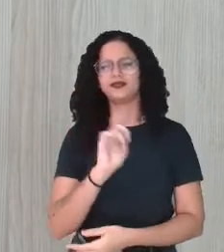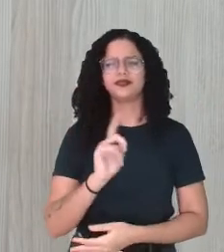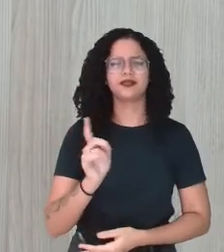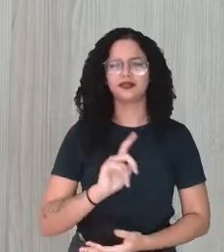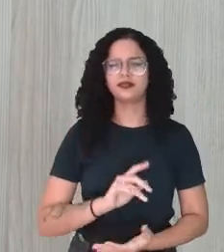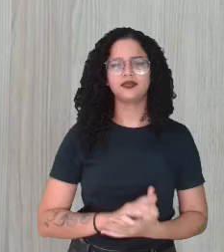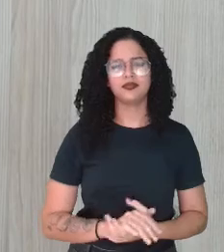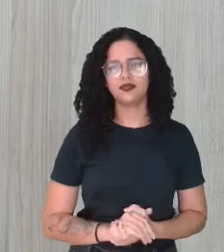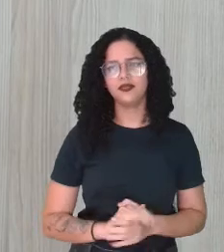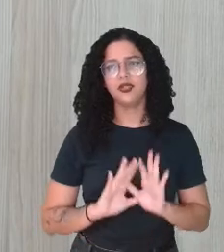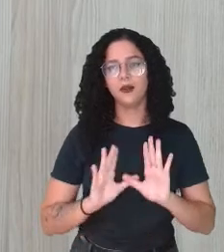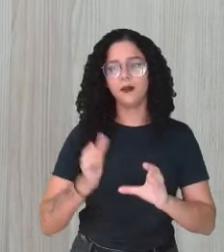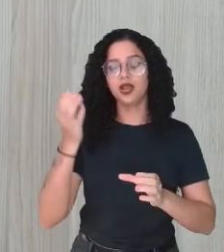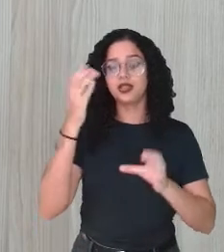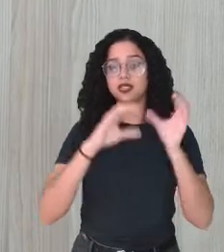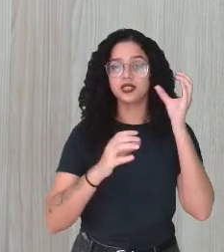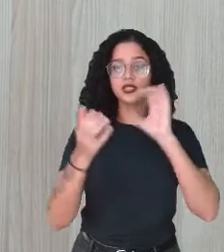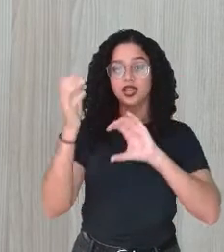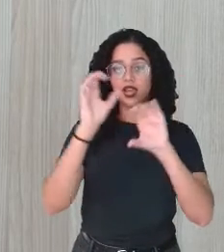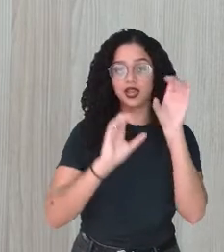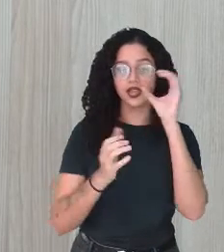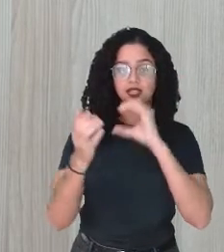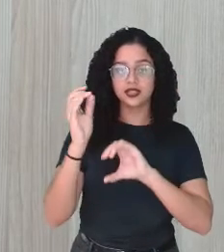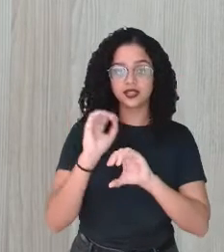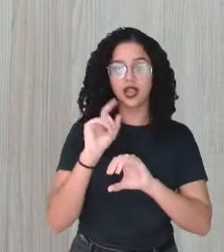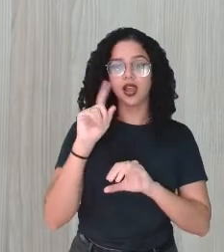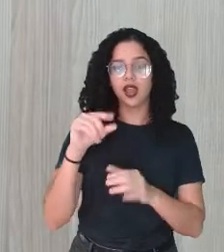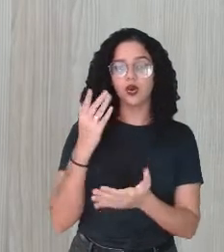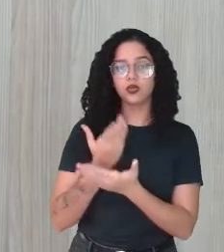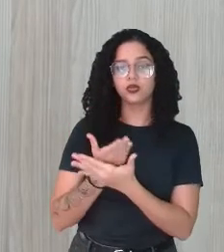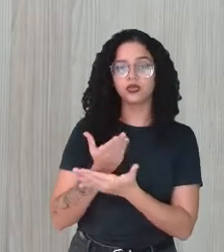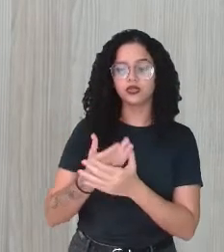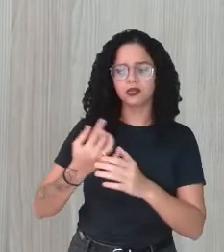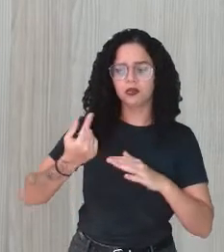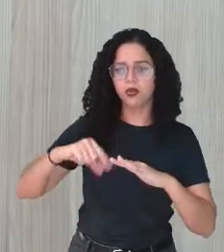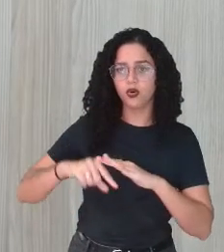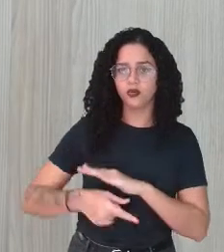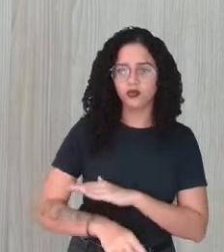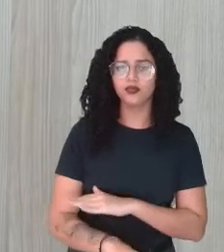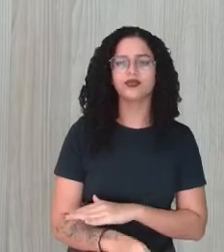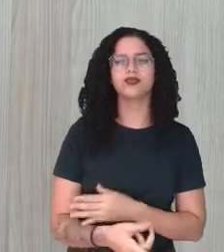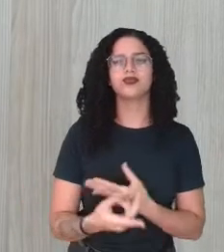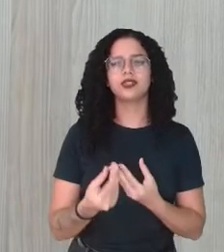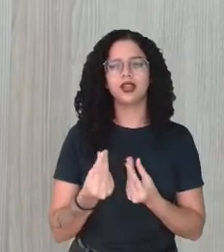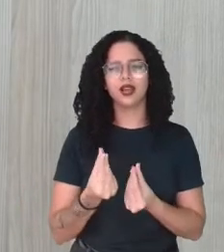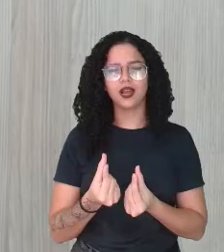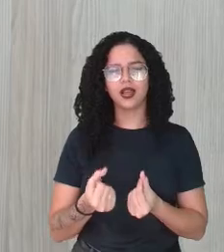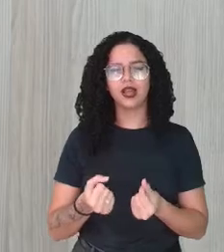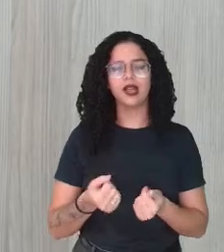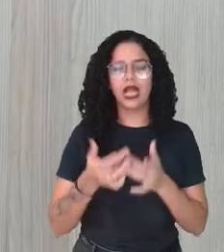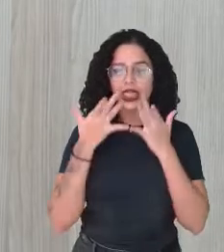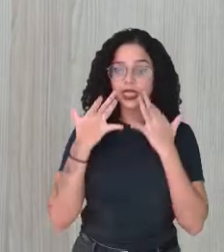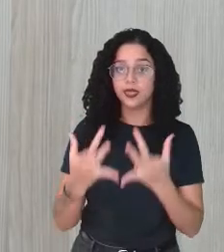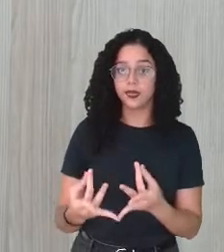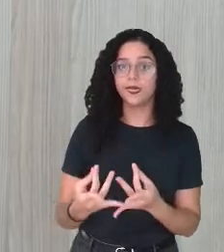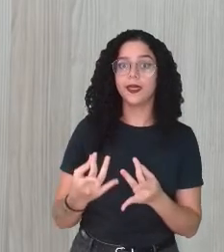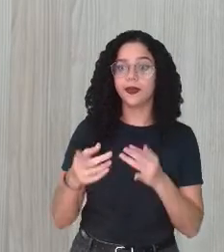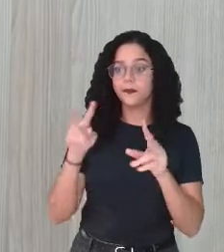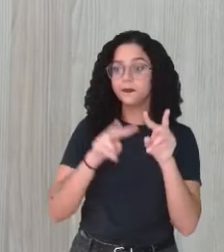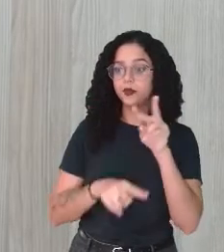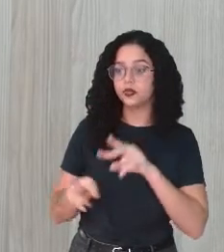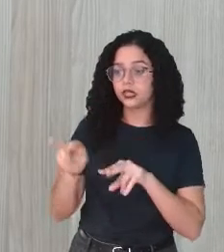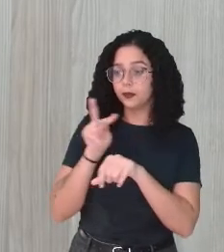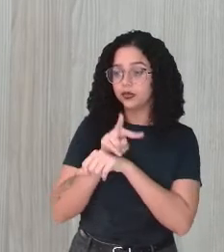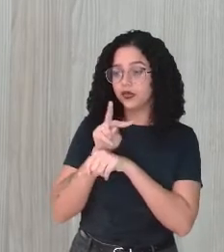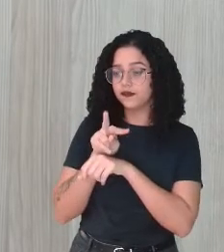Mas ciência, né, é um estudo aprofundado, né, atento ali de